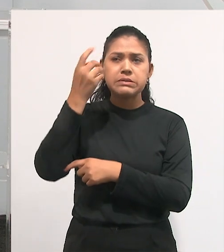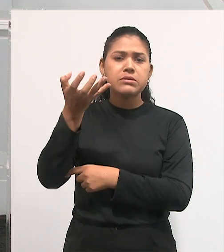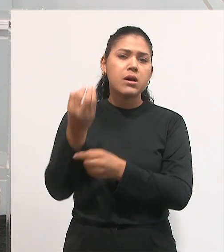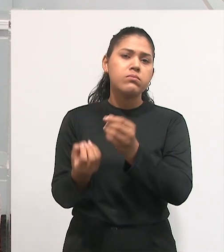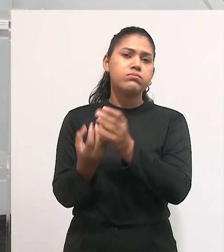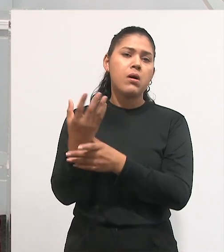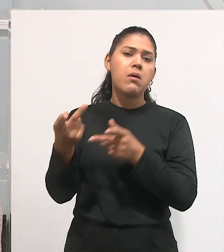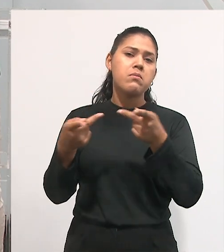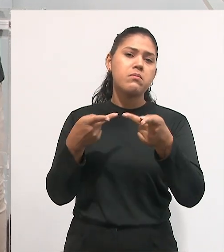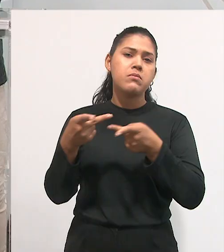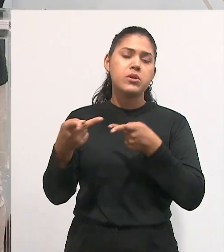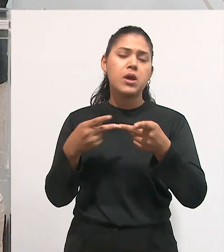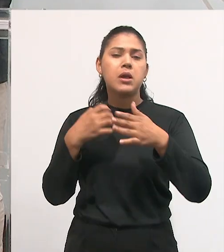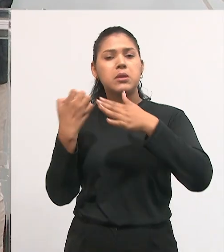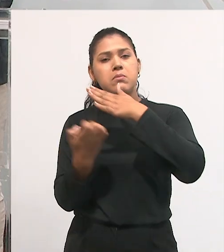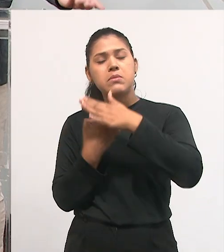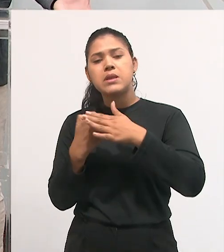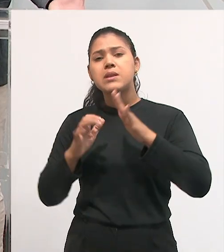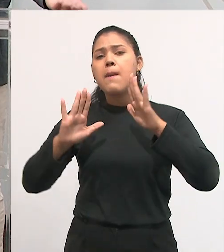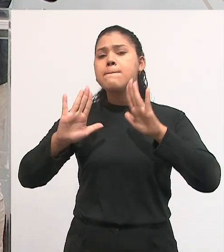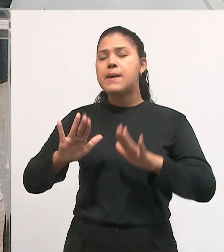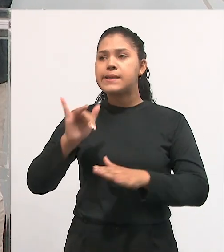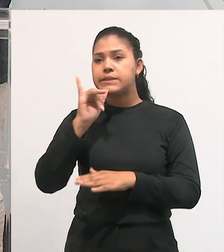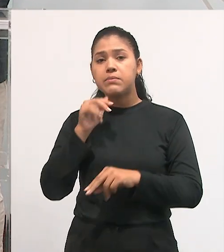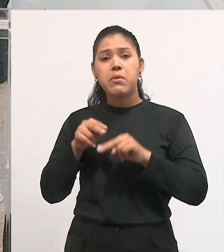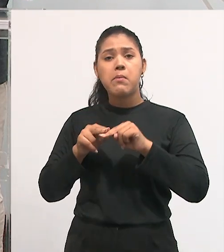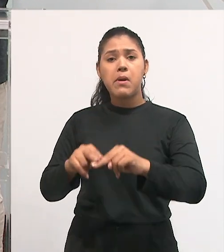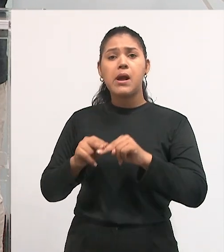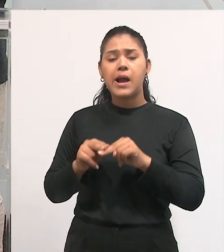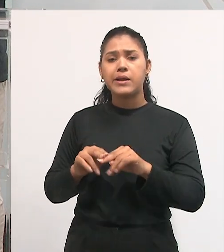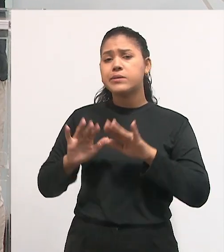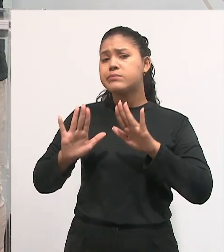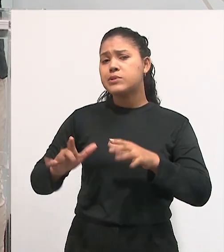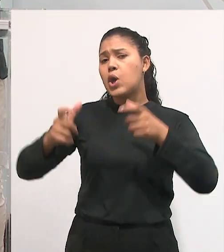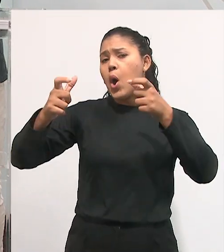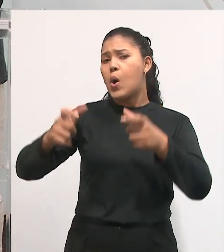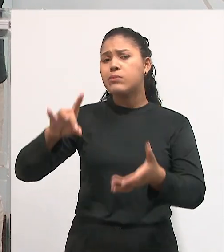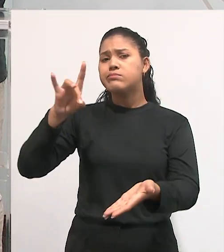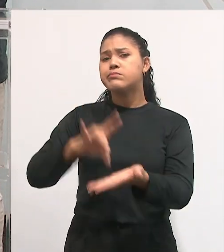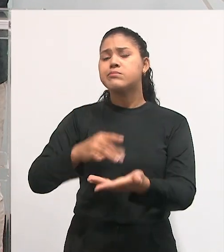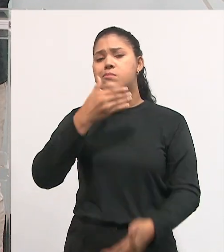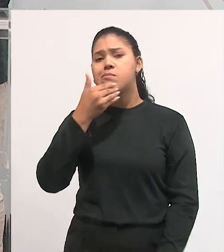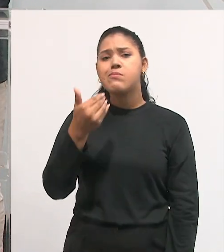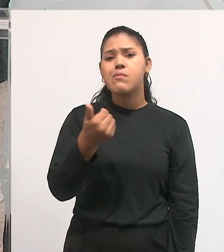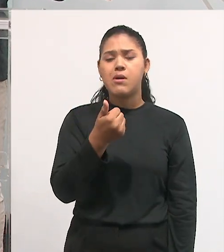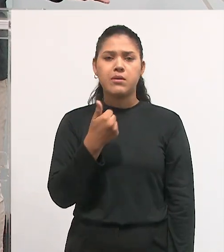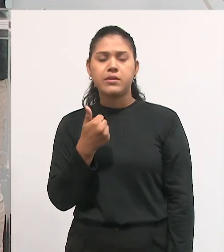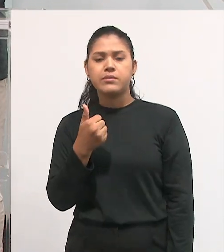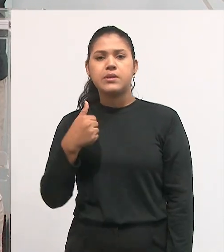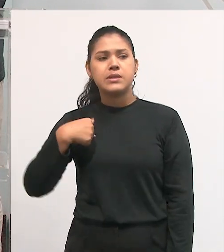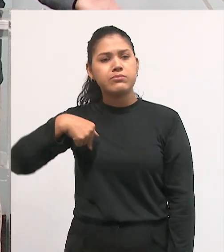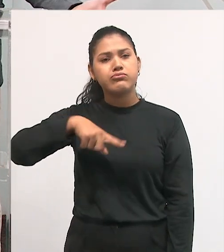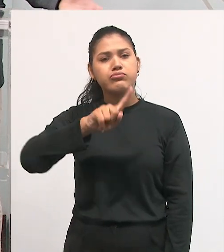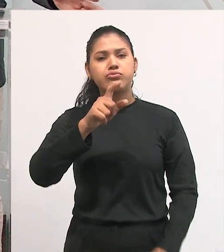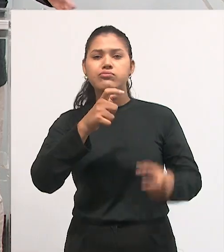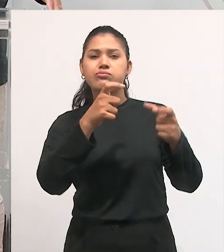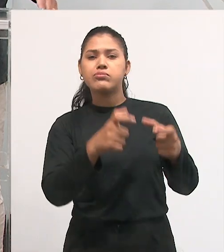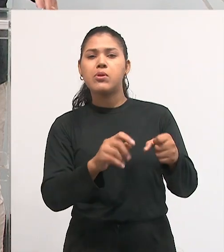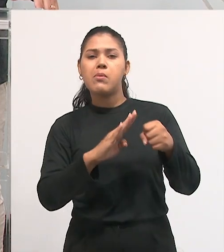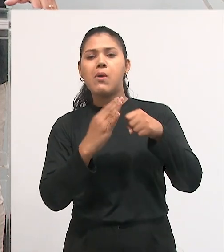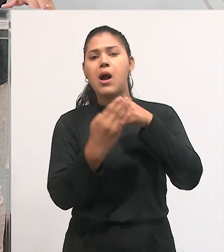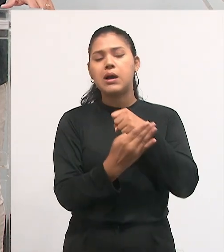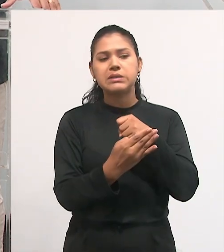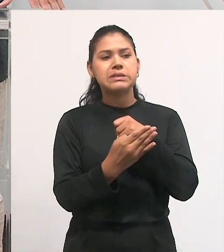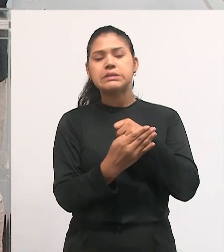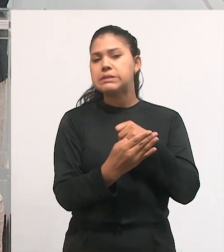alguma coisa, enfim, um mercado, e você não entende da localização. Você vai, né, visita um bairro X, um bairro Y, e